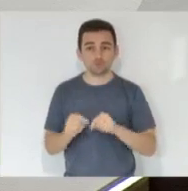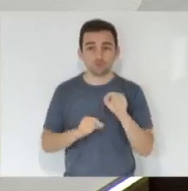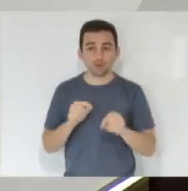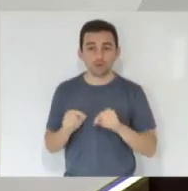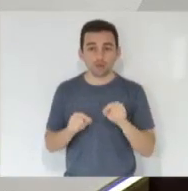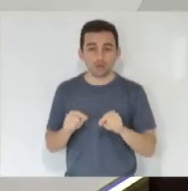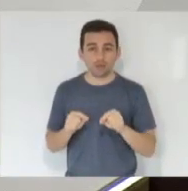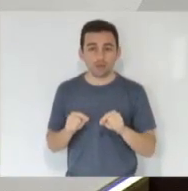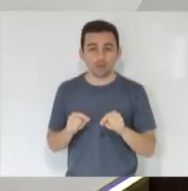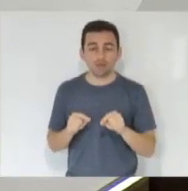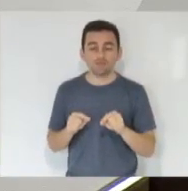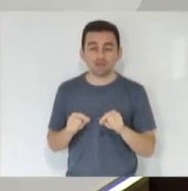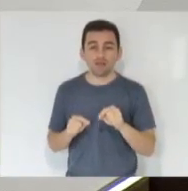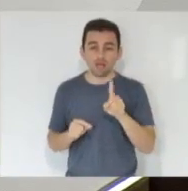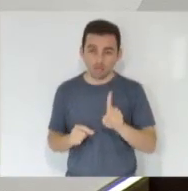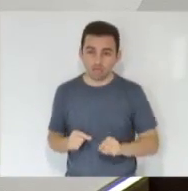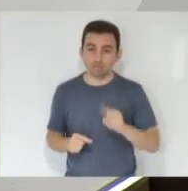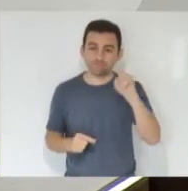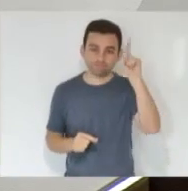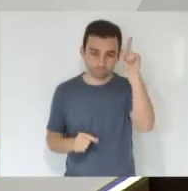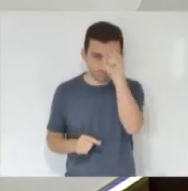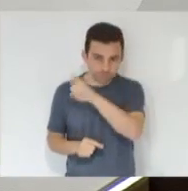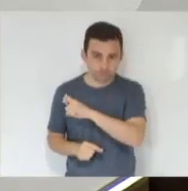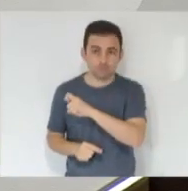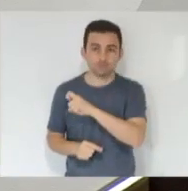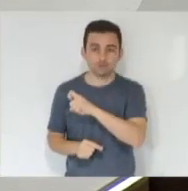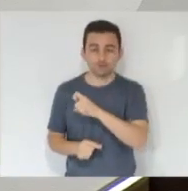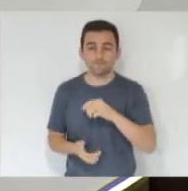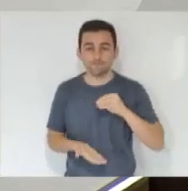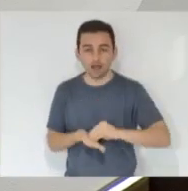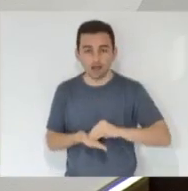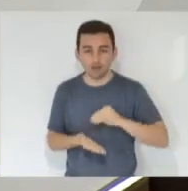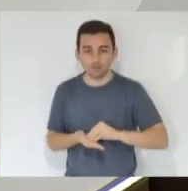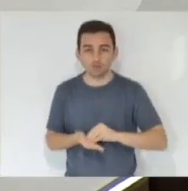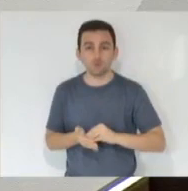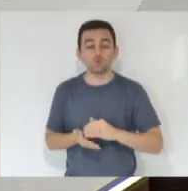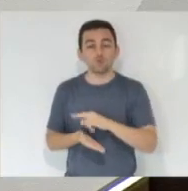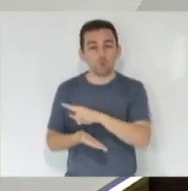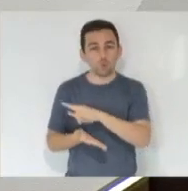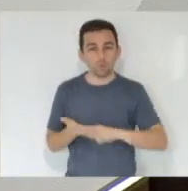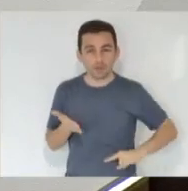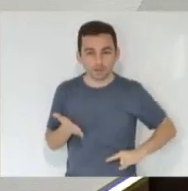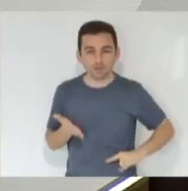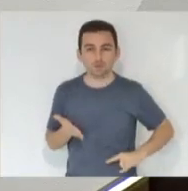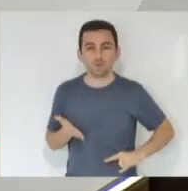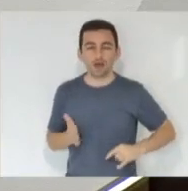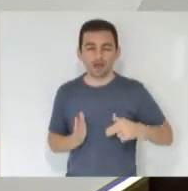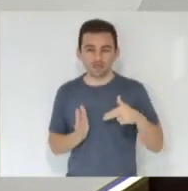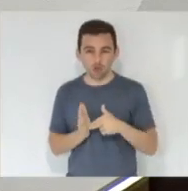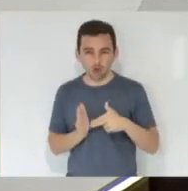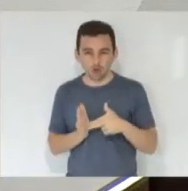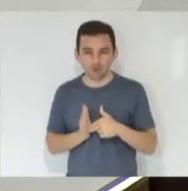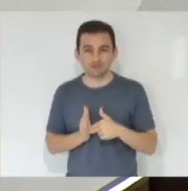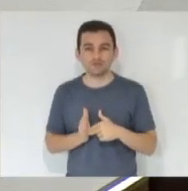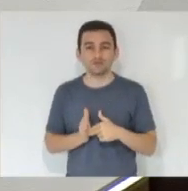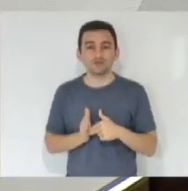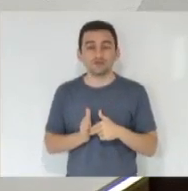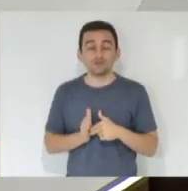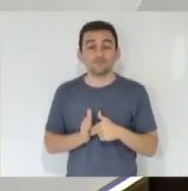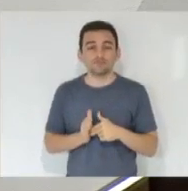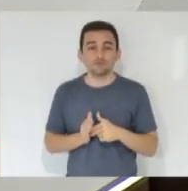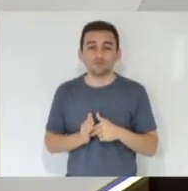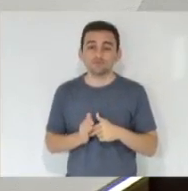o quanto de dificuldades a ausência do documento fiscal, da nota, cria para todos